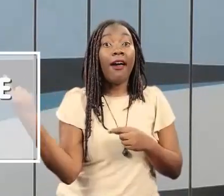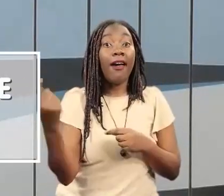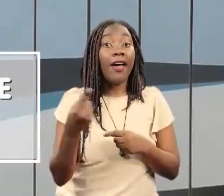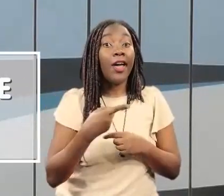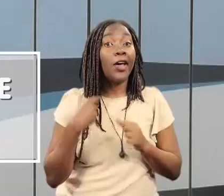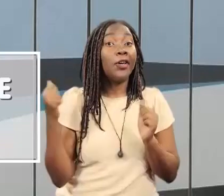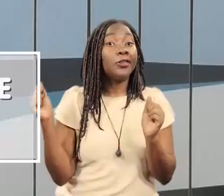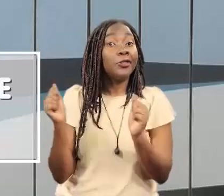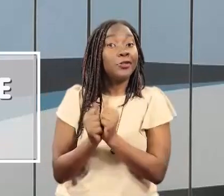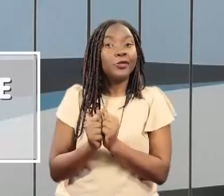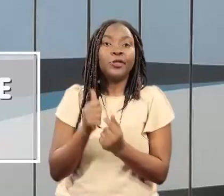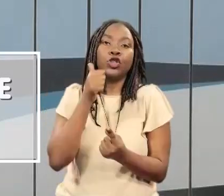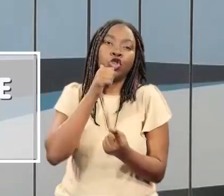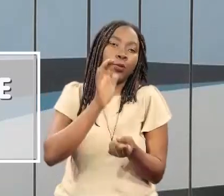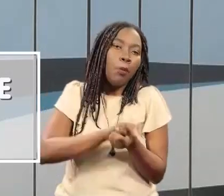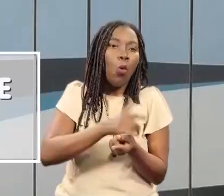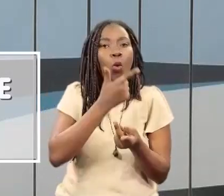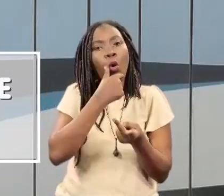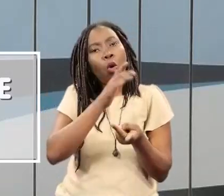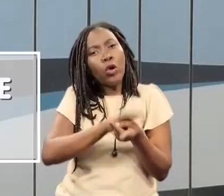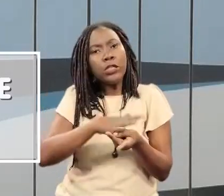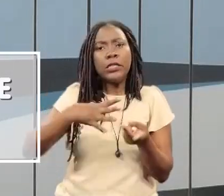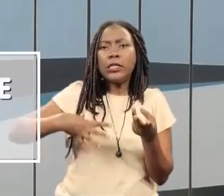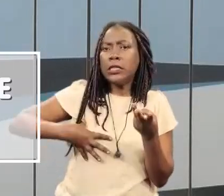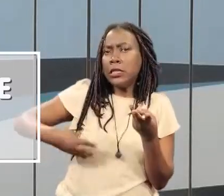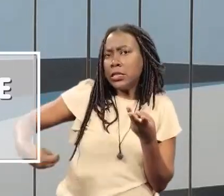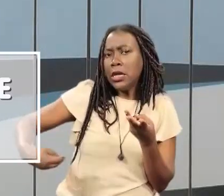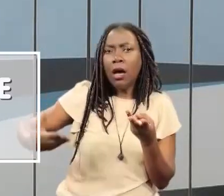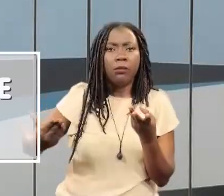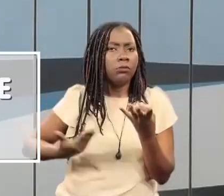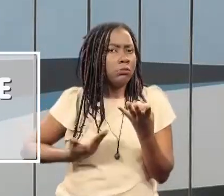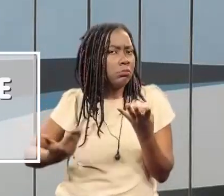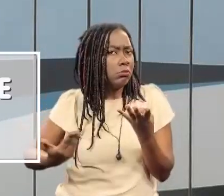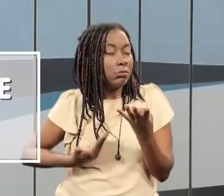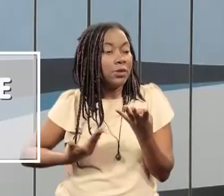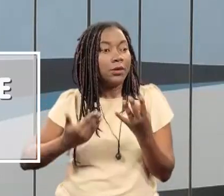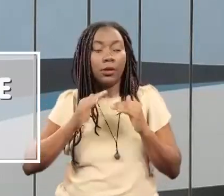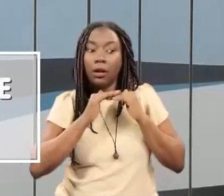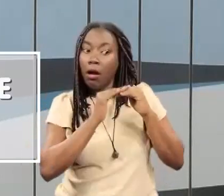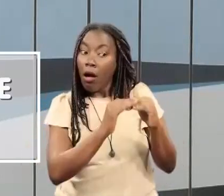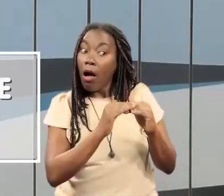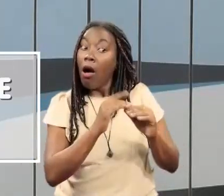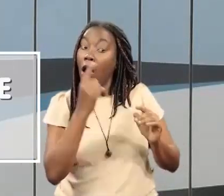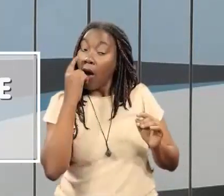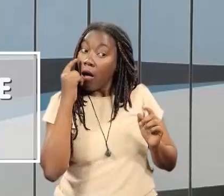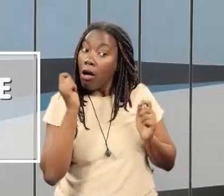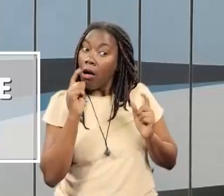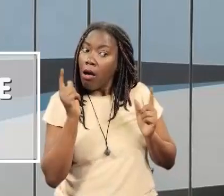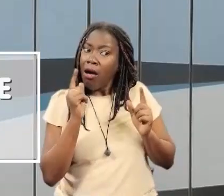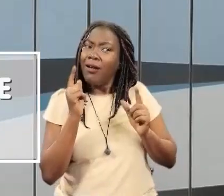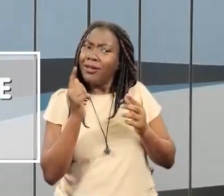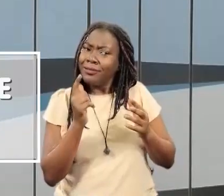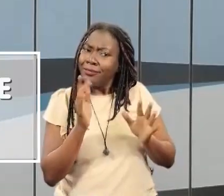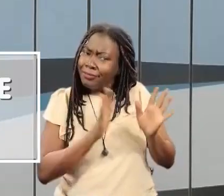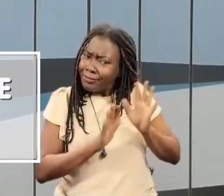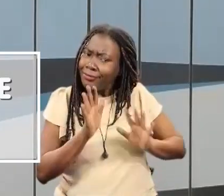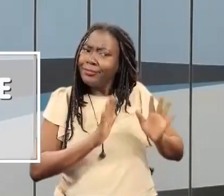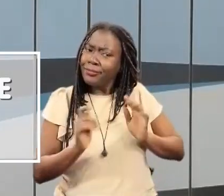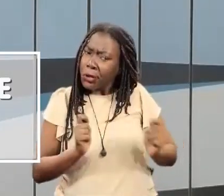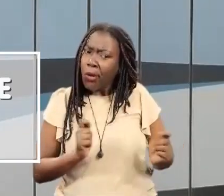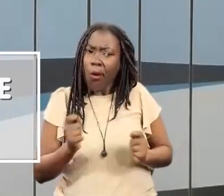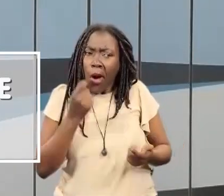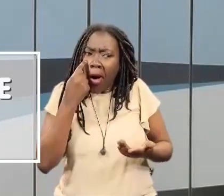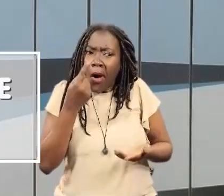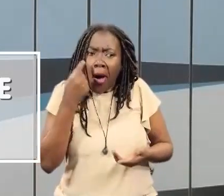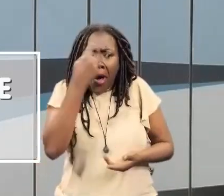né? O esposo, a esposa, o filho, um amigo que fala, opa, peraí, mas dá uma segurada aí, olha quanto